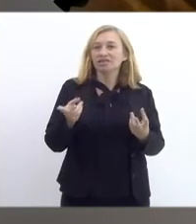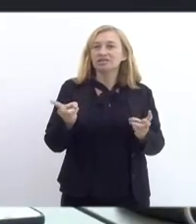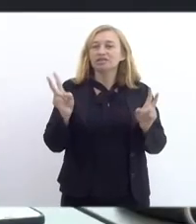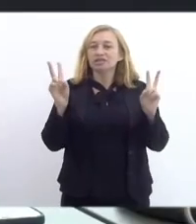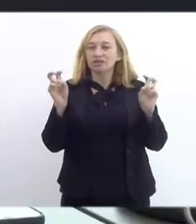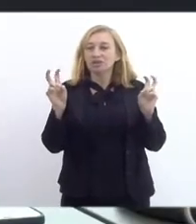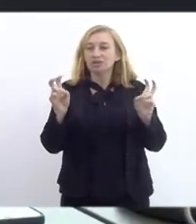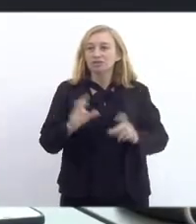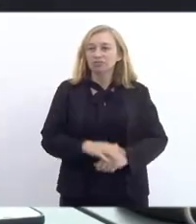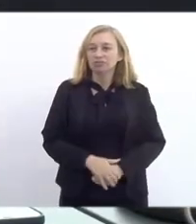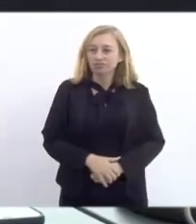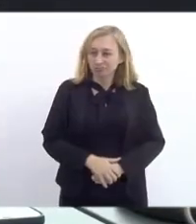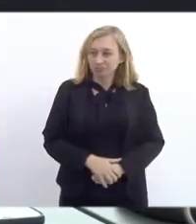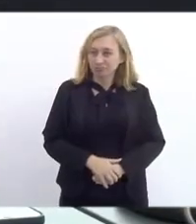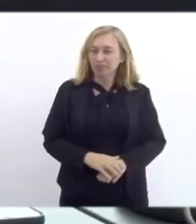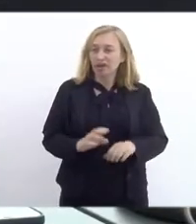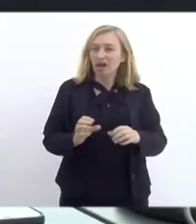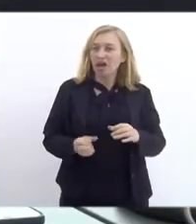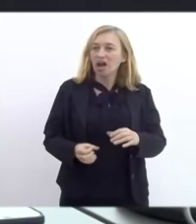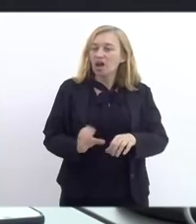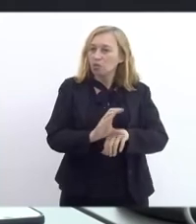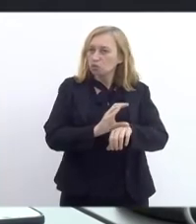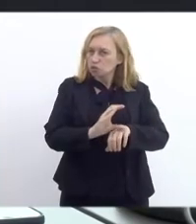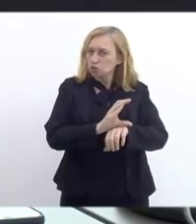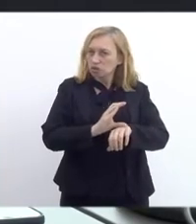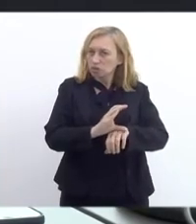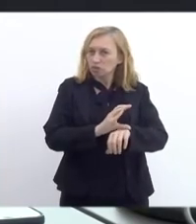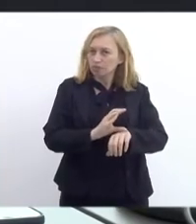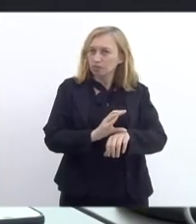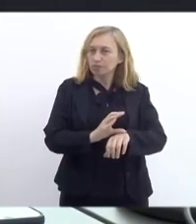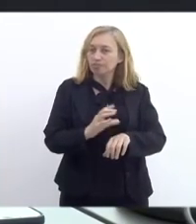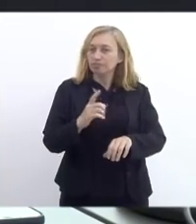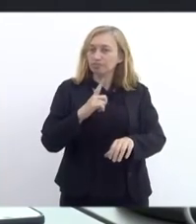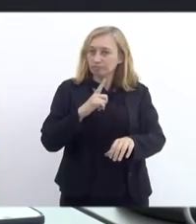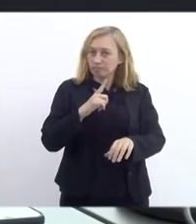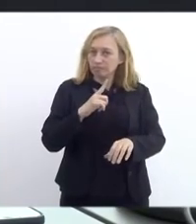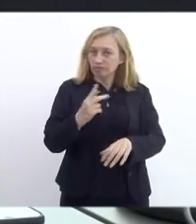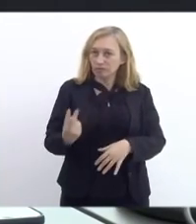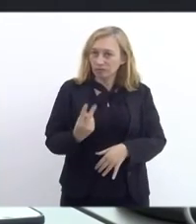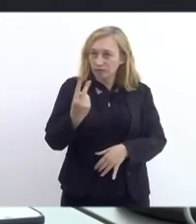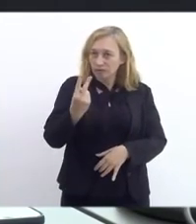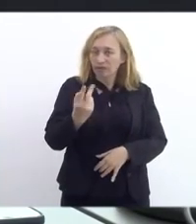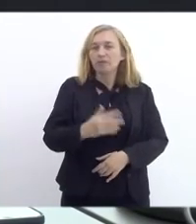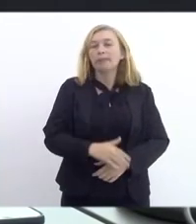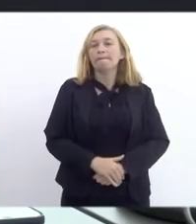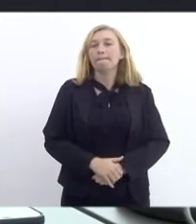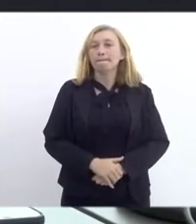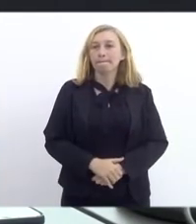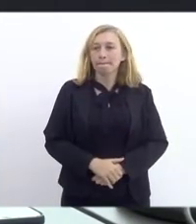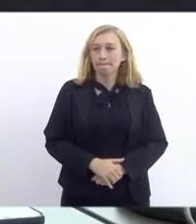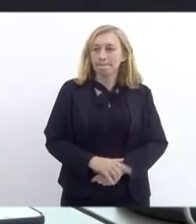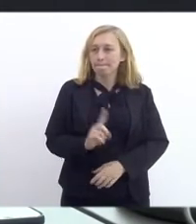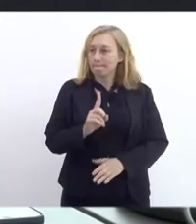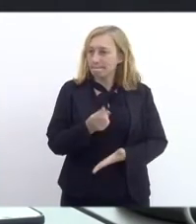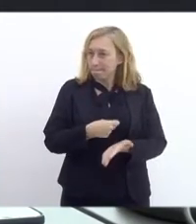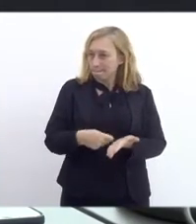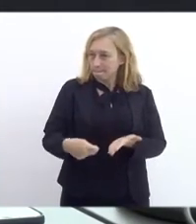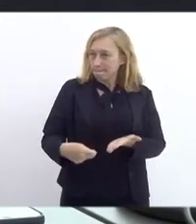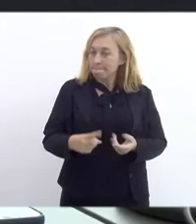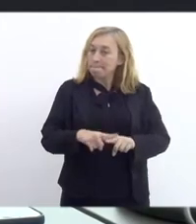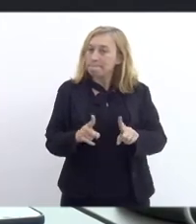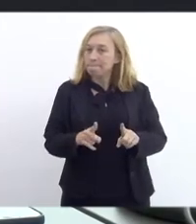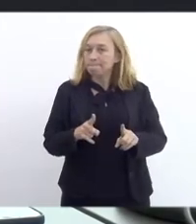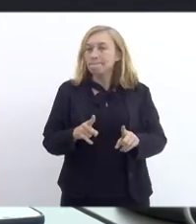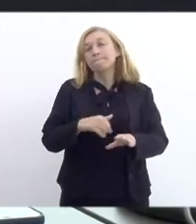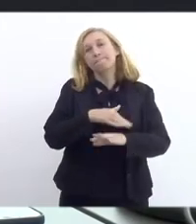vista. A Constituição tem um princípio, né, que não está escrito, mas todos